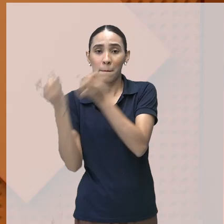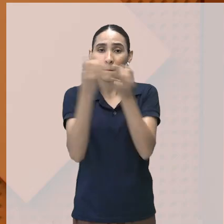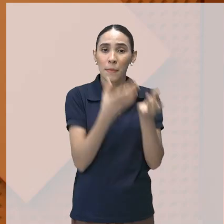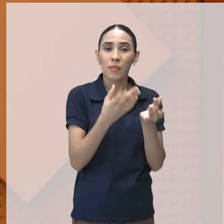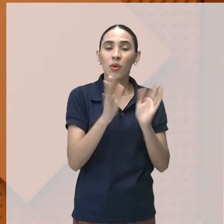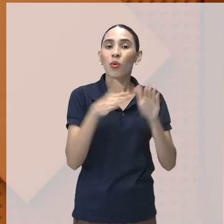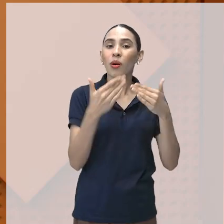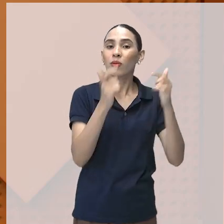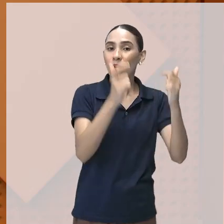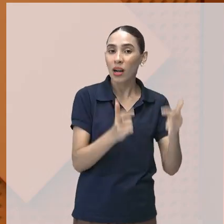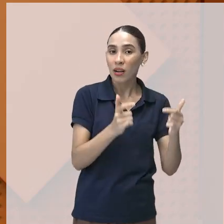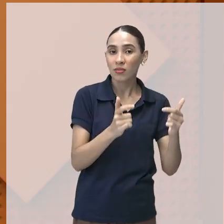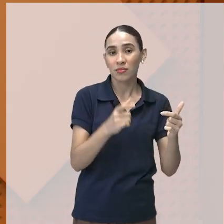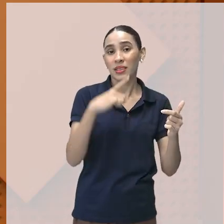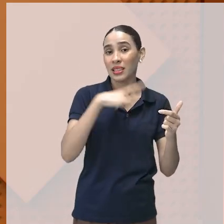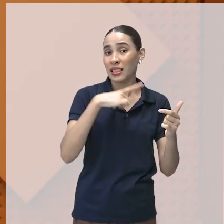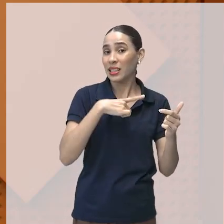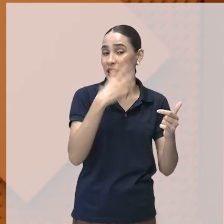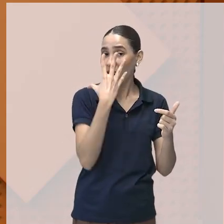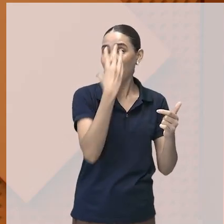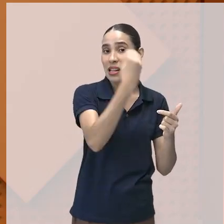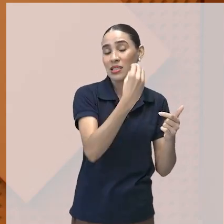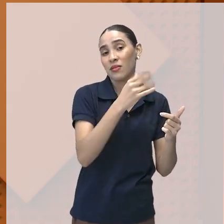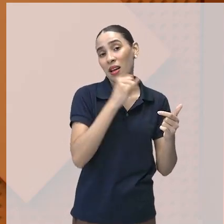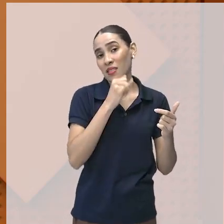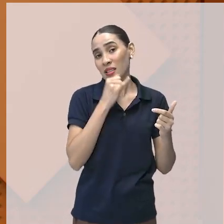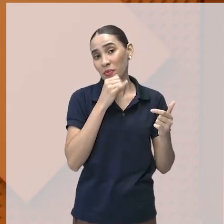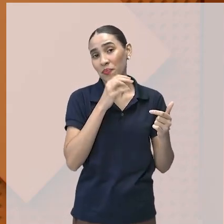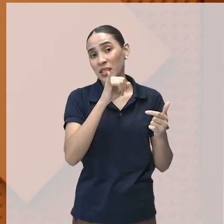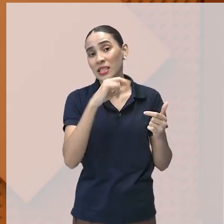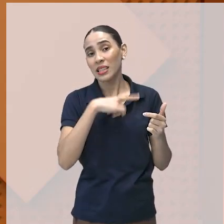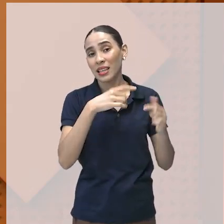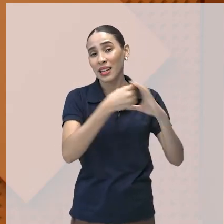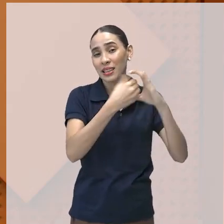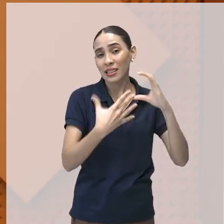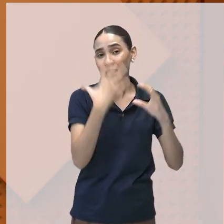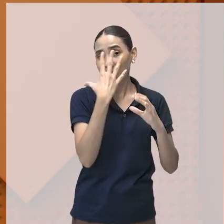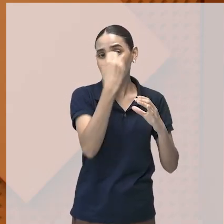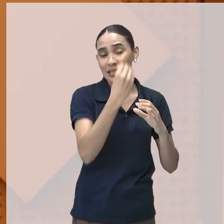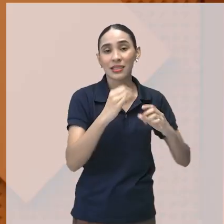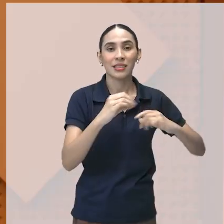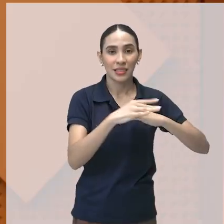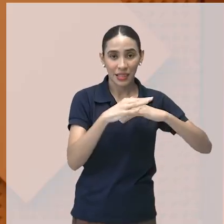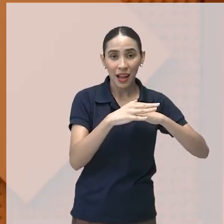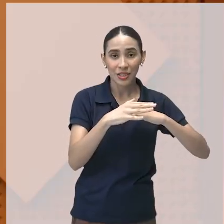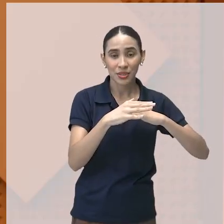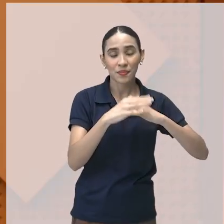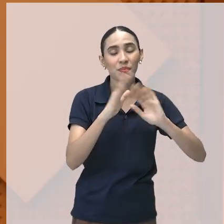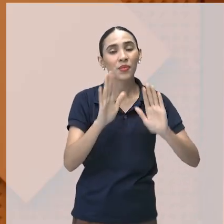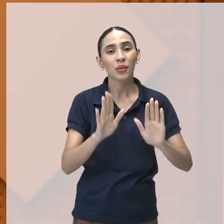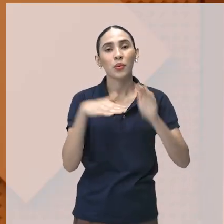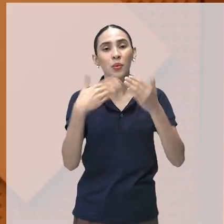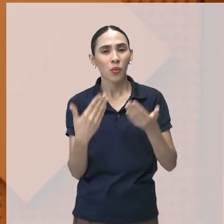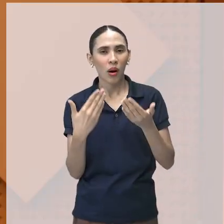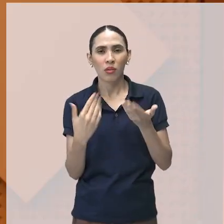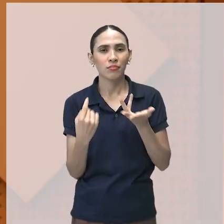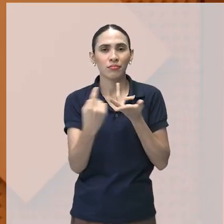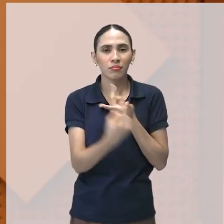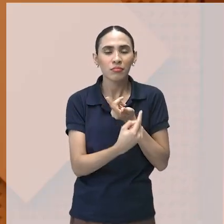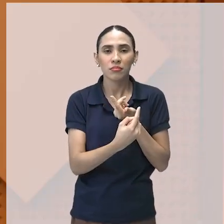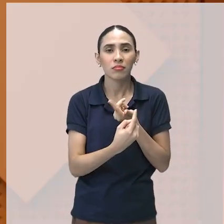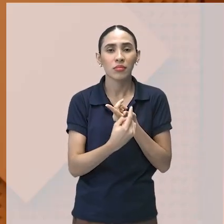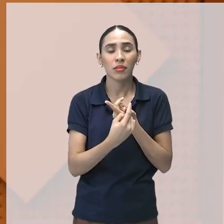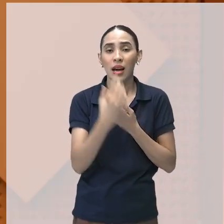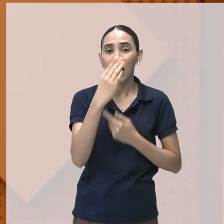para onde? Para onde tem os fatores atrativos. Quem tem esses fatores atrativos? A cidade. Quais são esses fatores